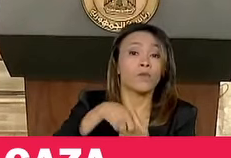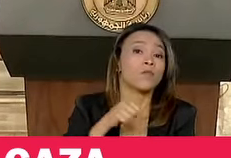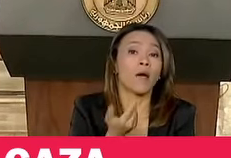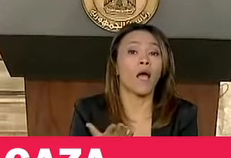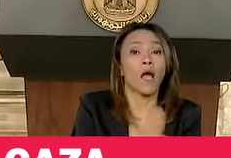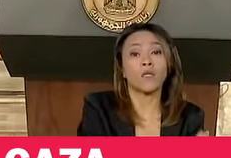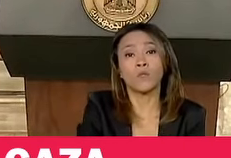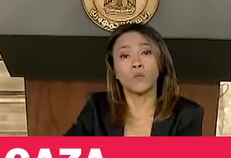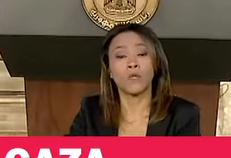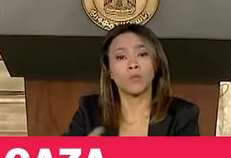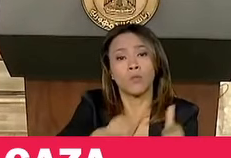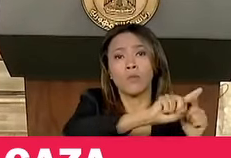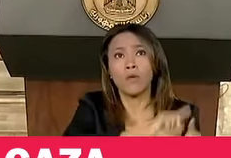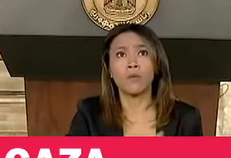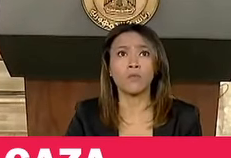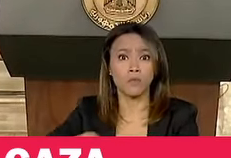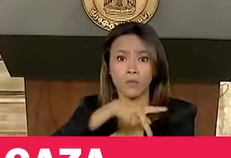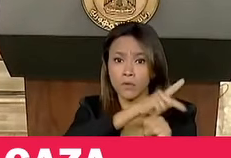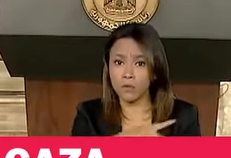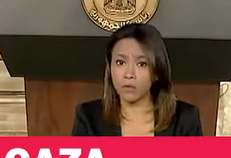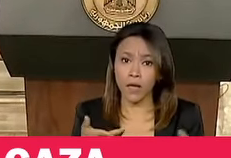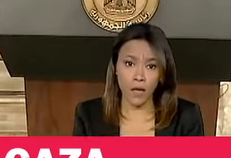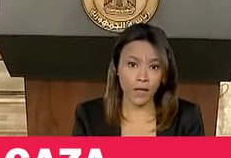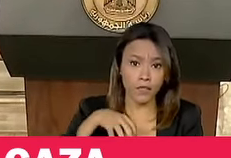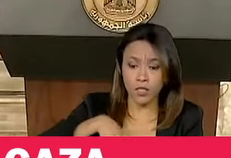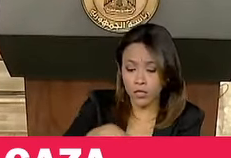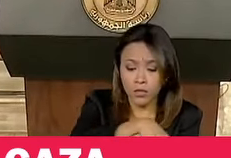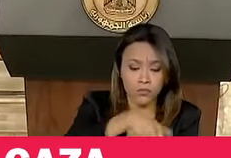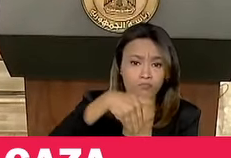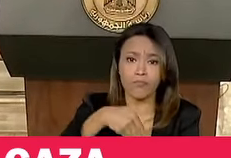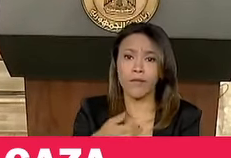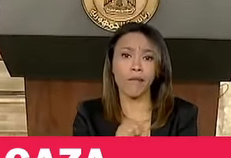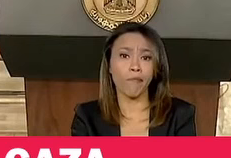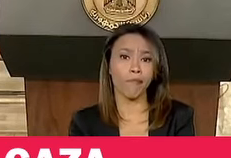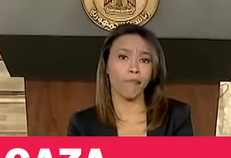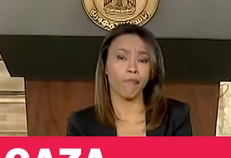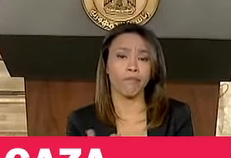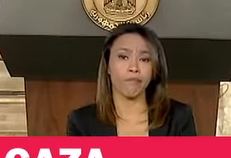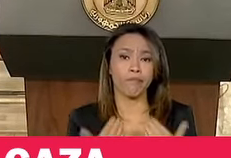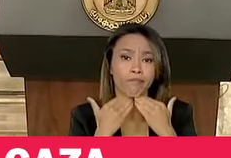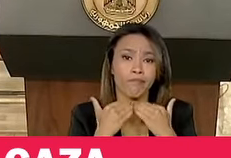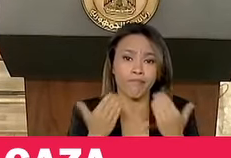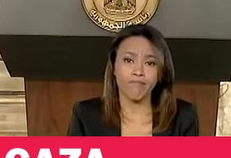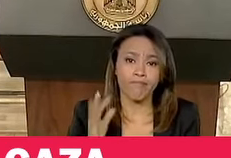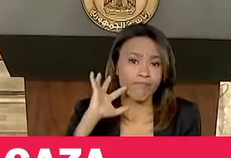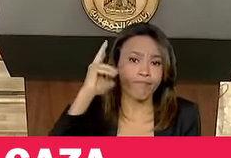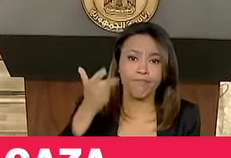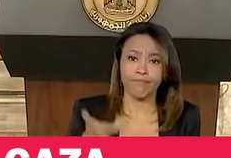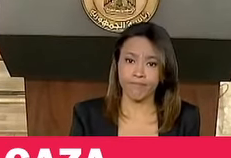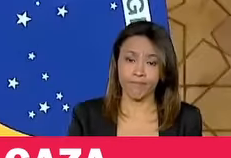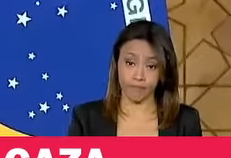para ajudar a solucionar esses problemas, elas não funcionam. Por isso,